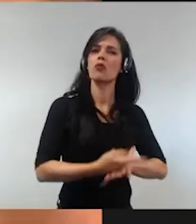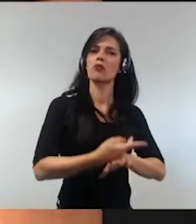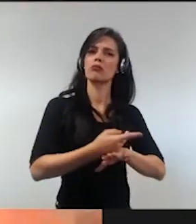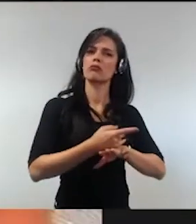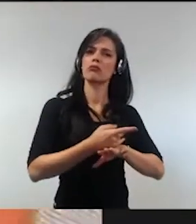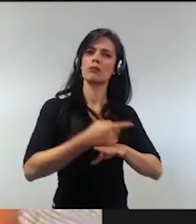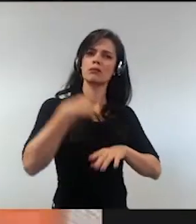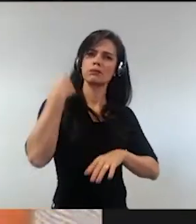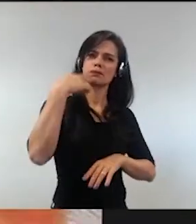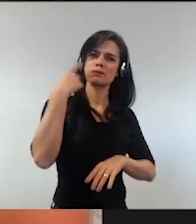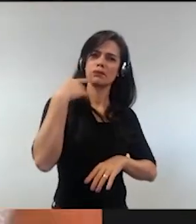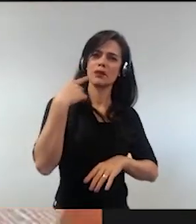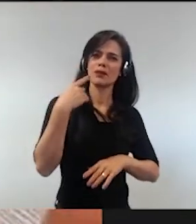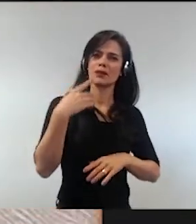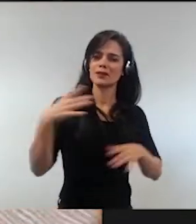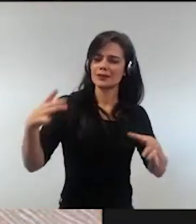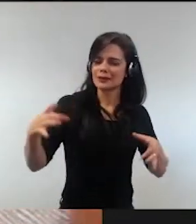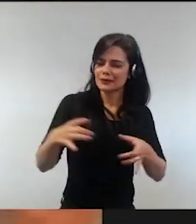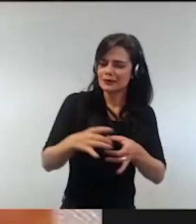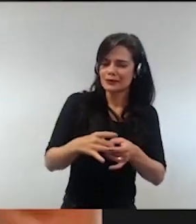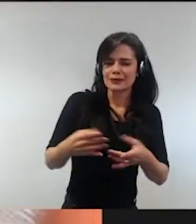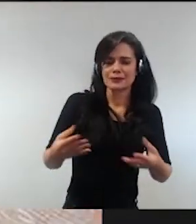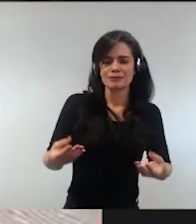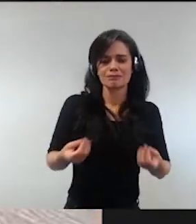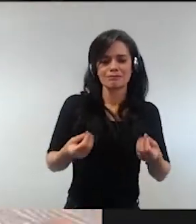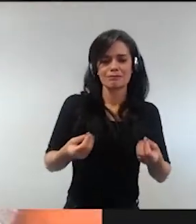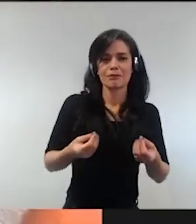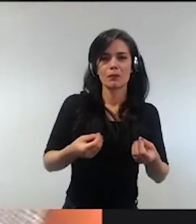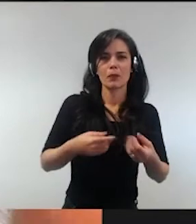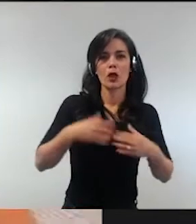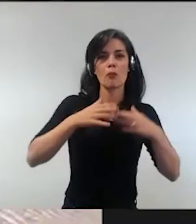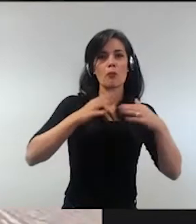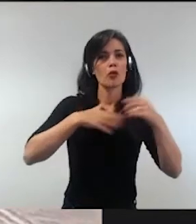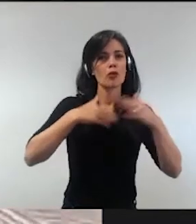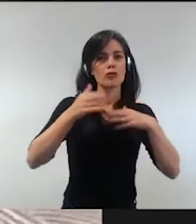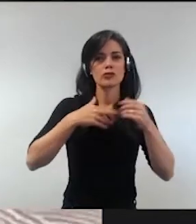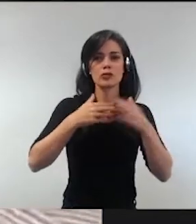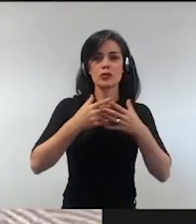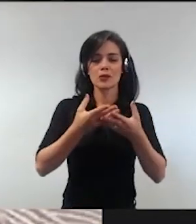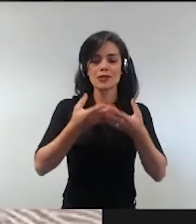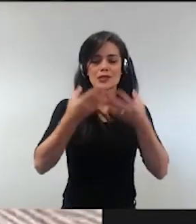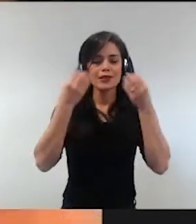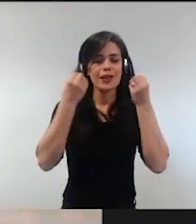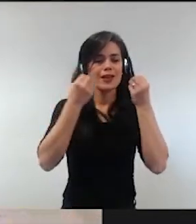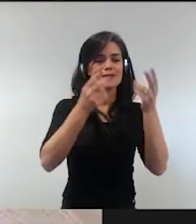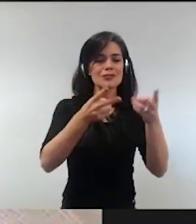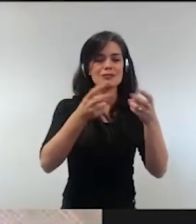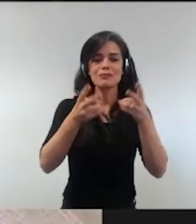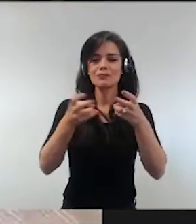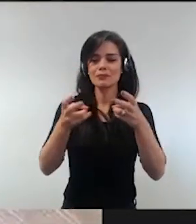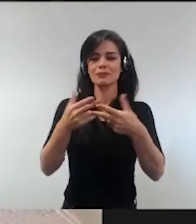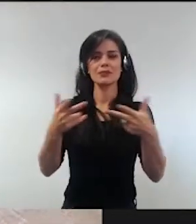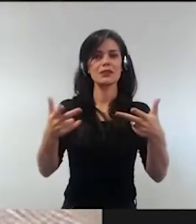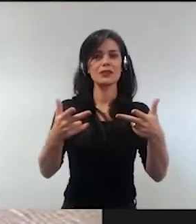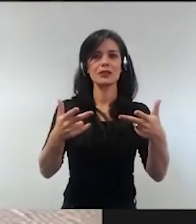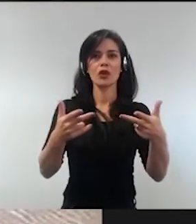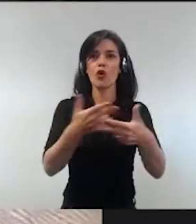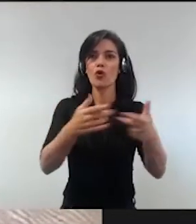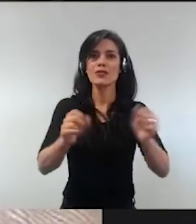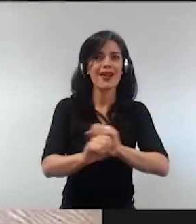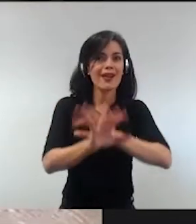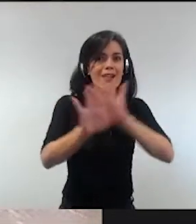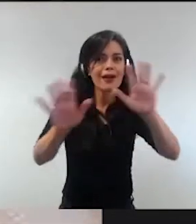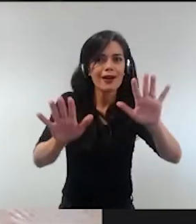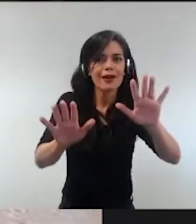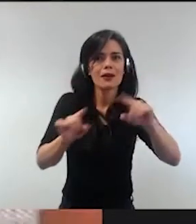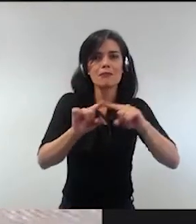gente está tão envolvido nisso que as percepções são tão evidentes que nós não as